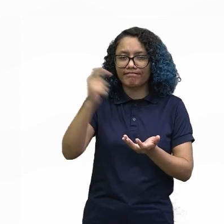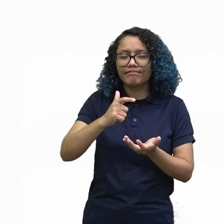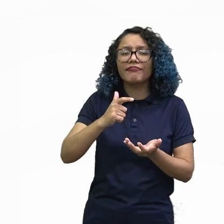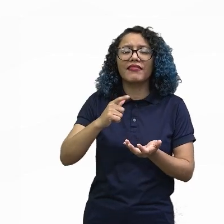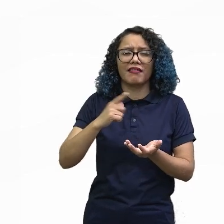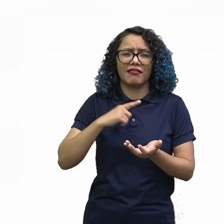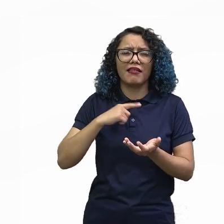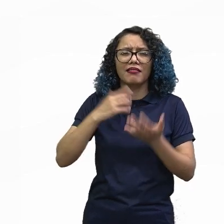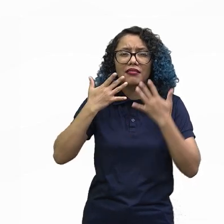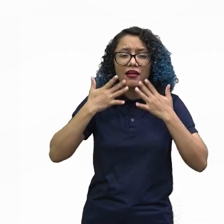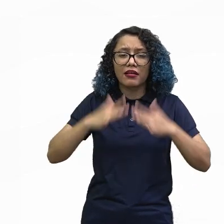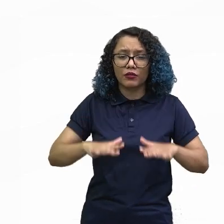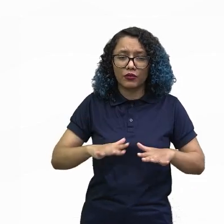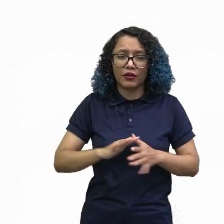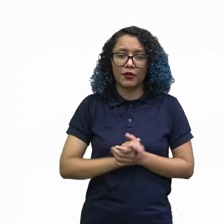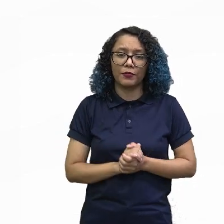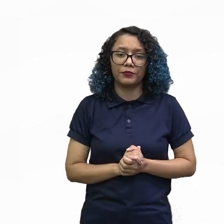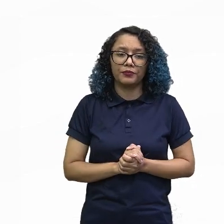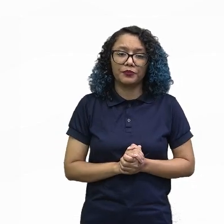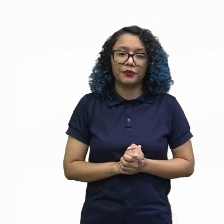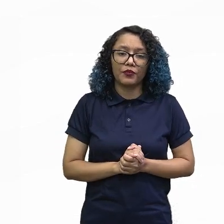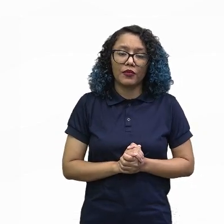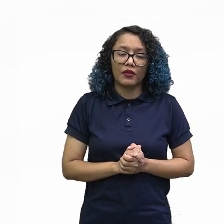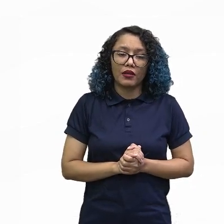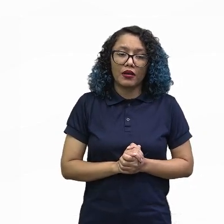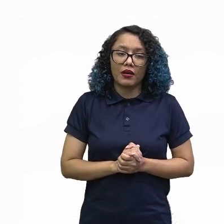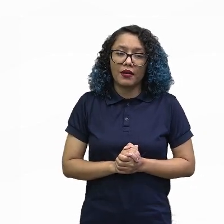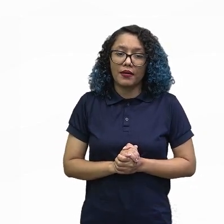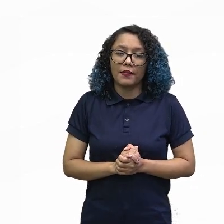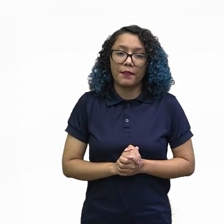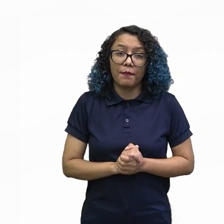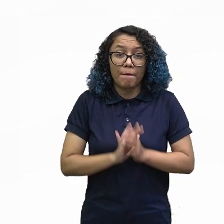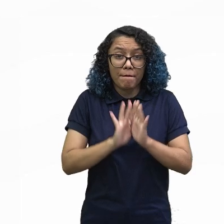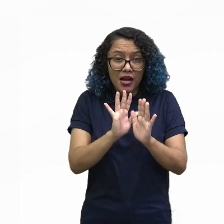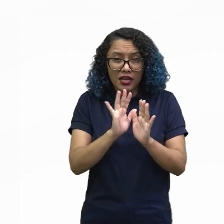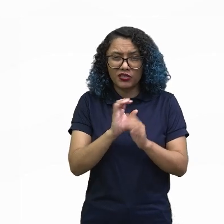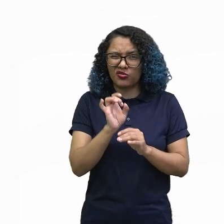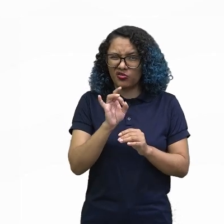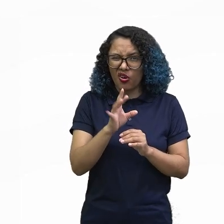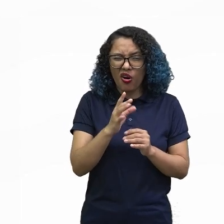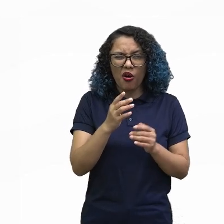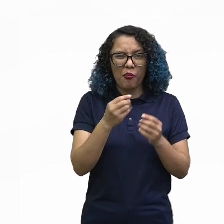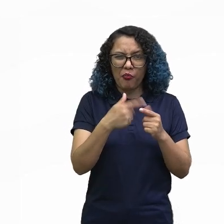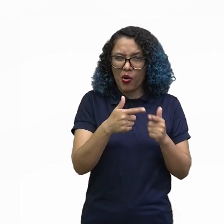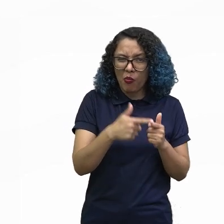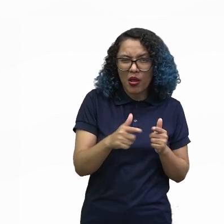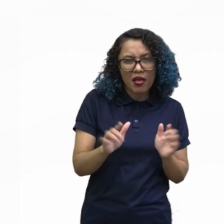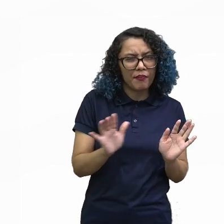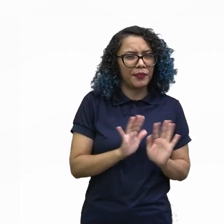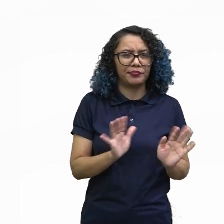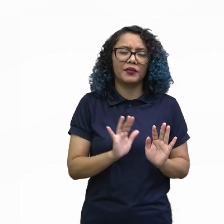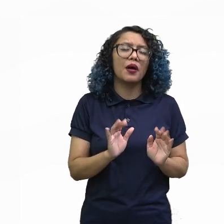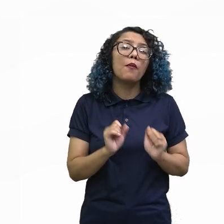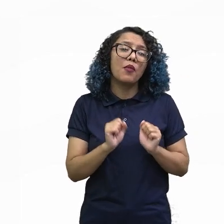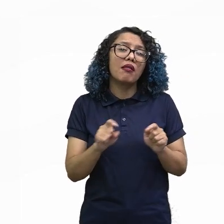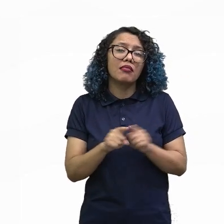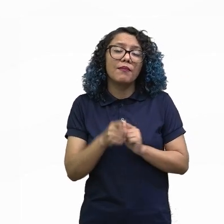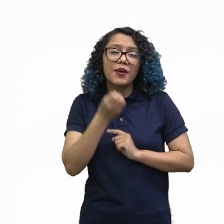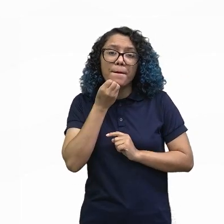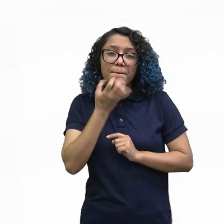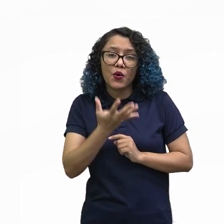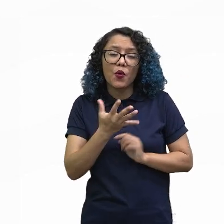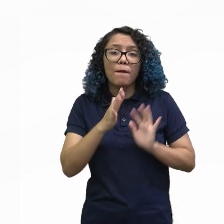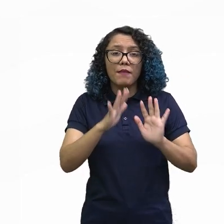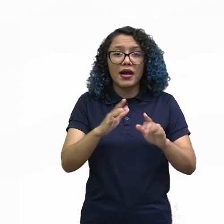Terra naturalmente, tá, pessoal? E o efeito estufa, ele não é só prejudicial, ele também é benéfico para a